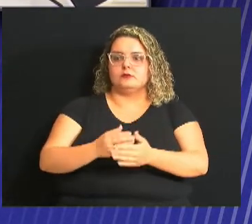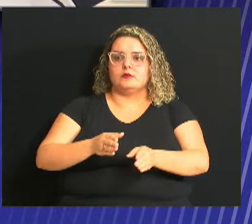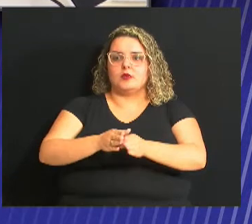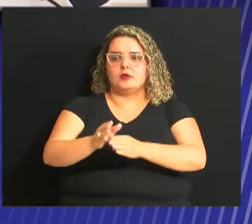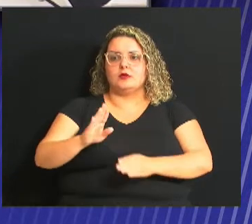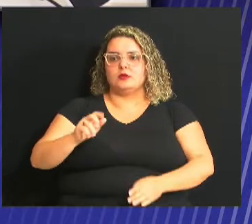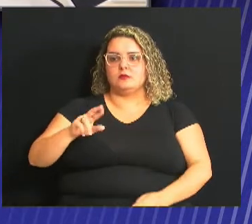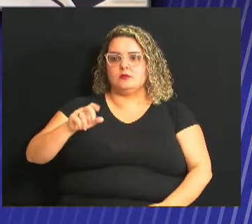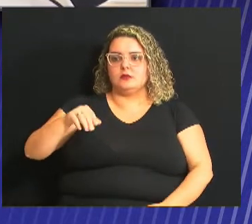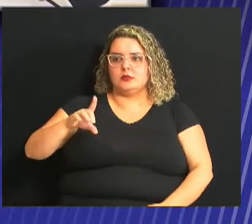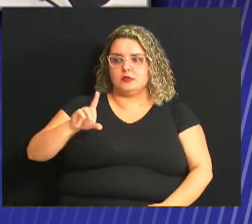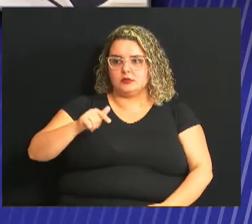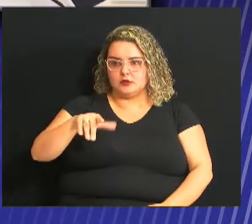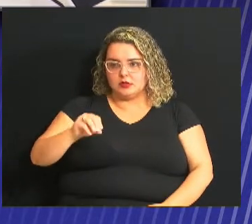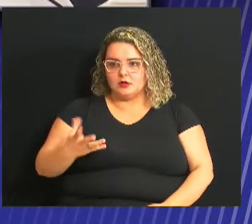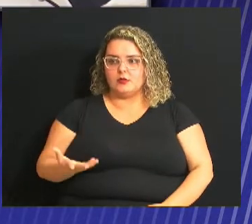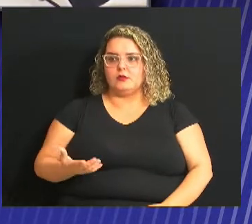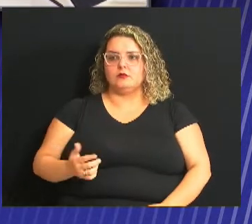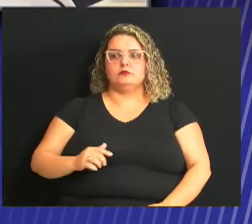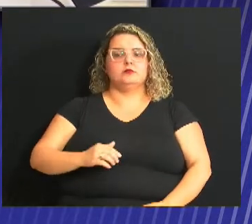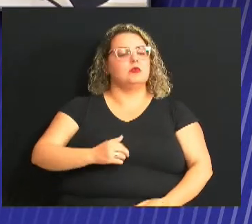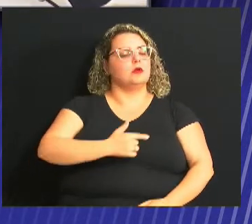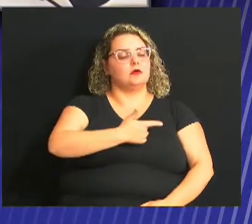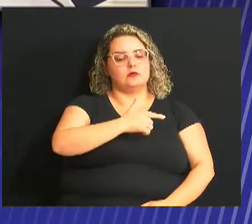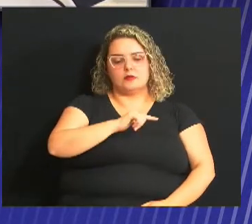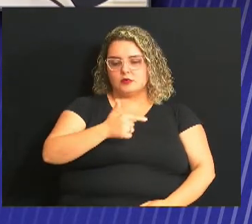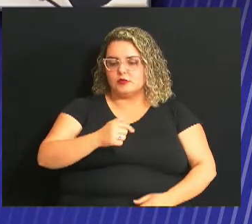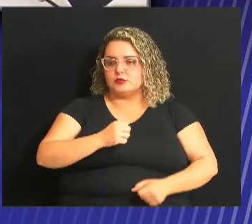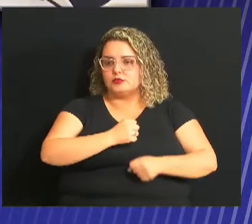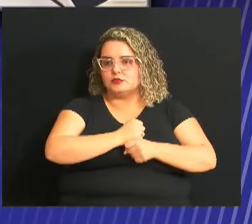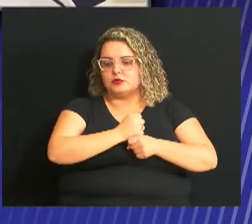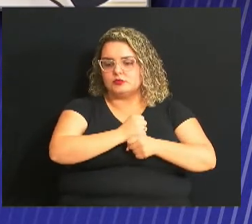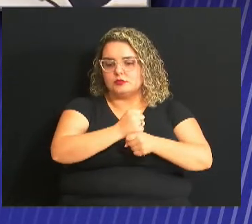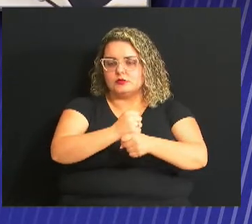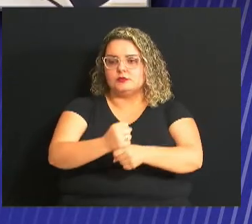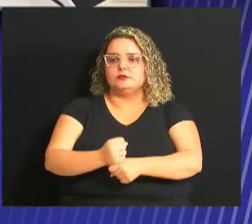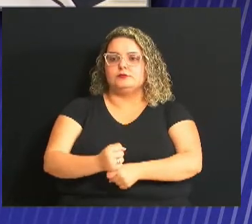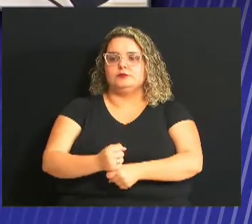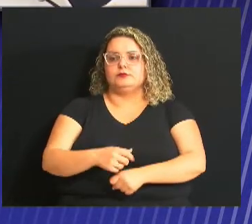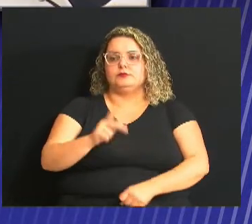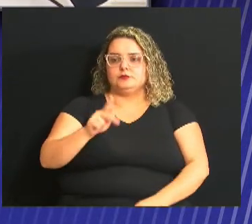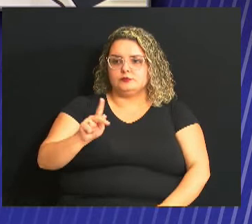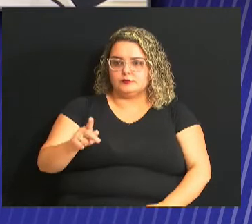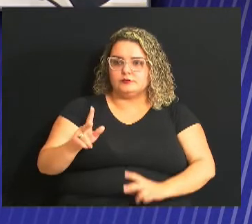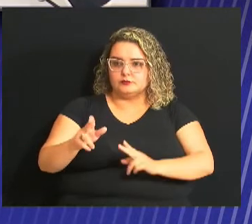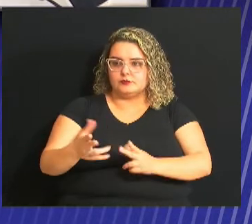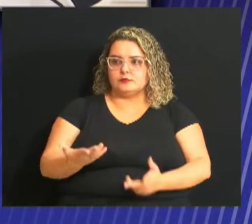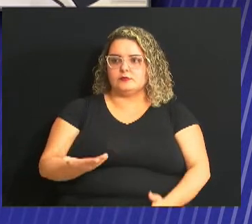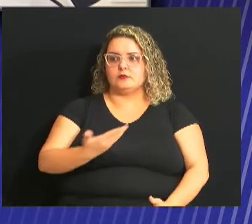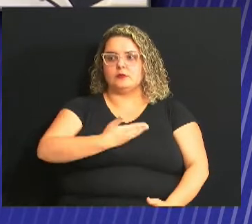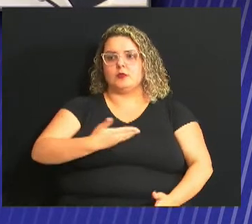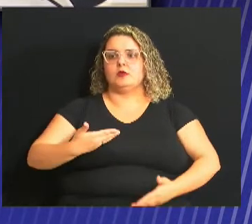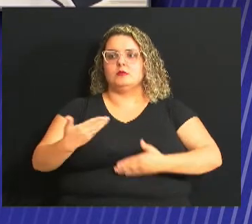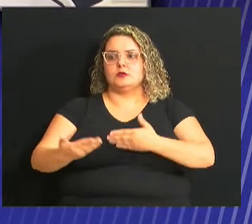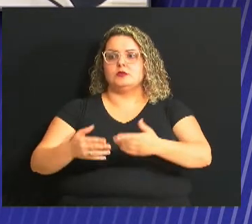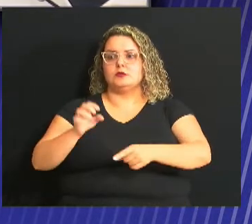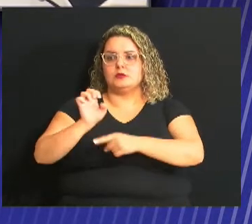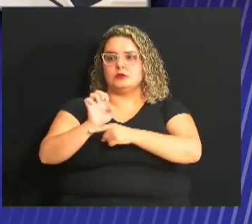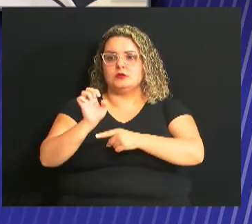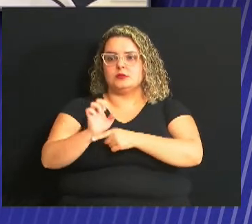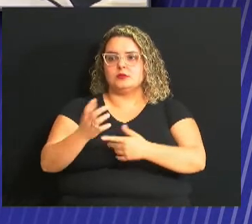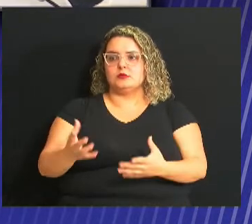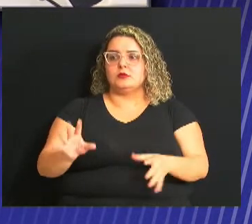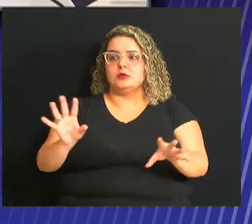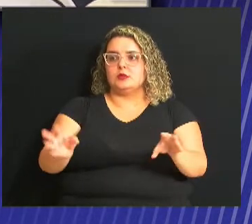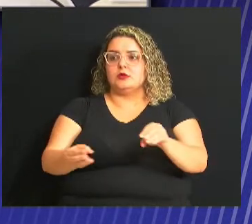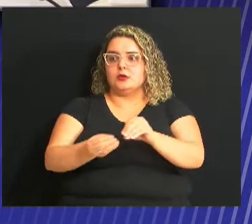longos e 22 anos de magistério como servidor estadual. Bom,